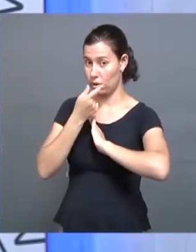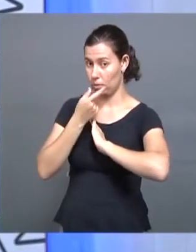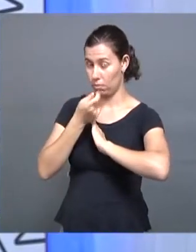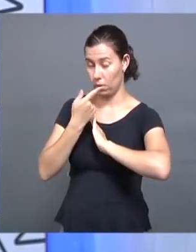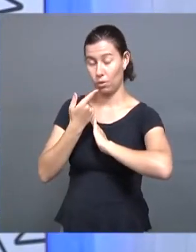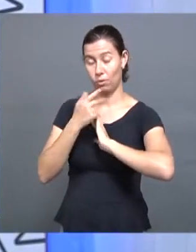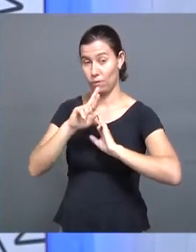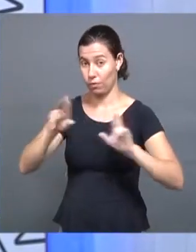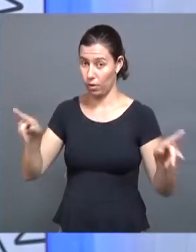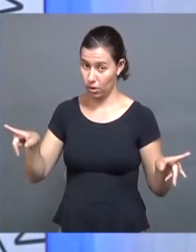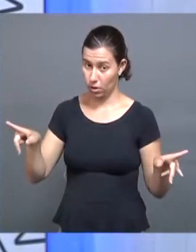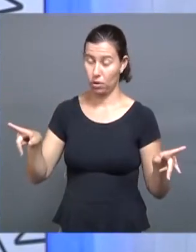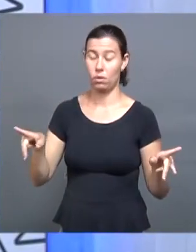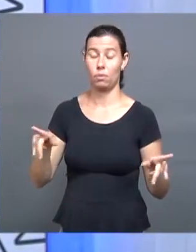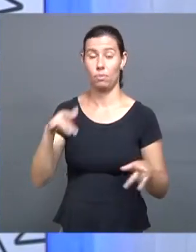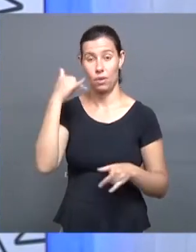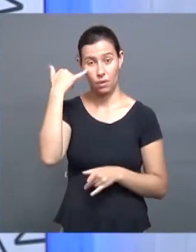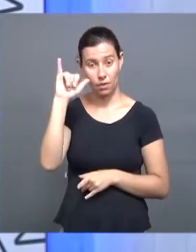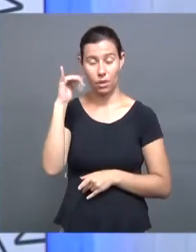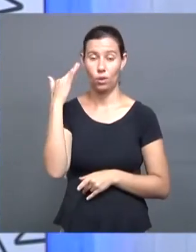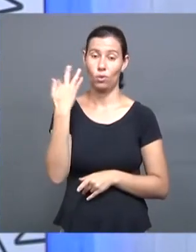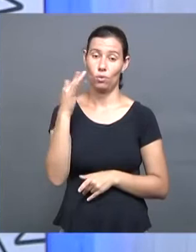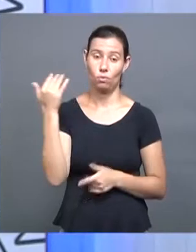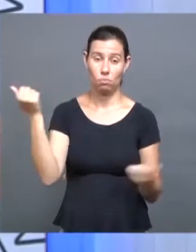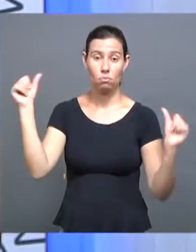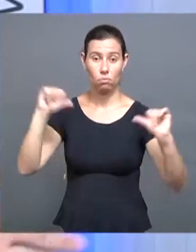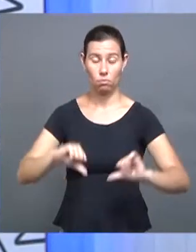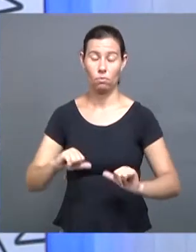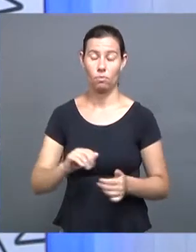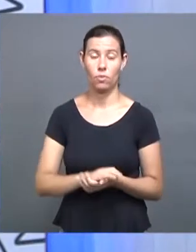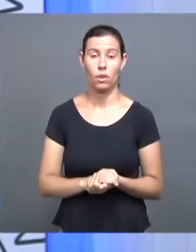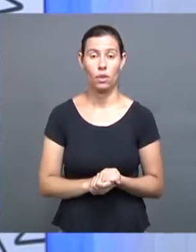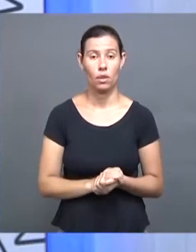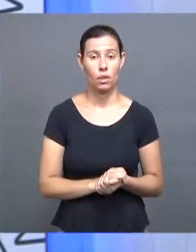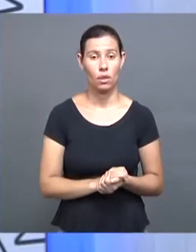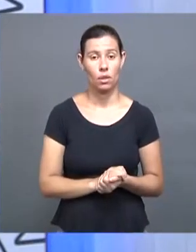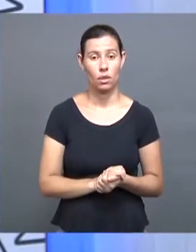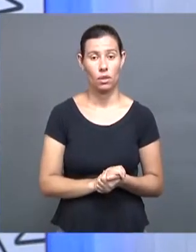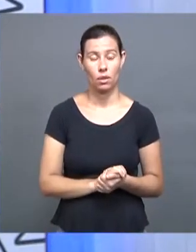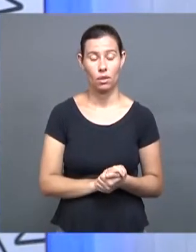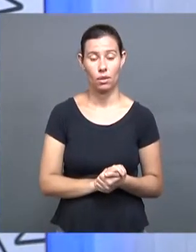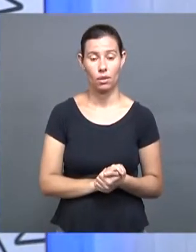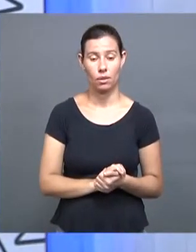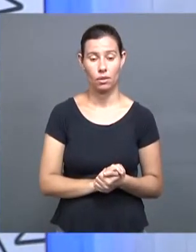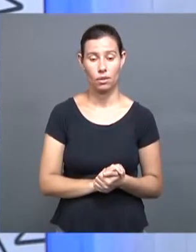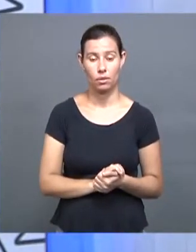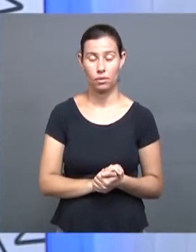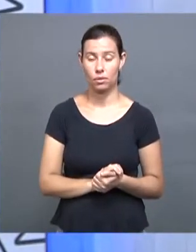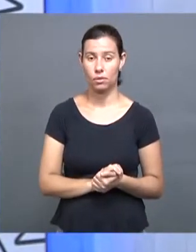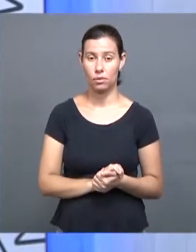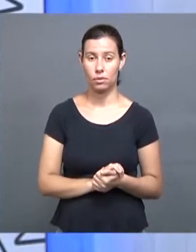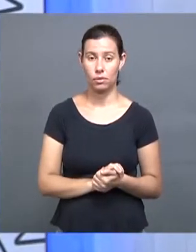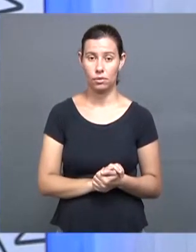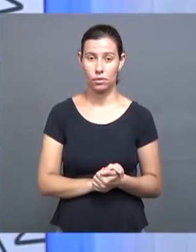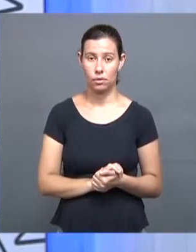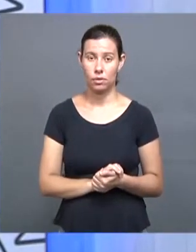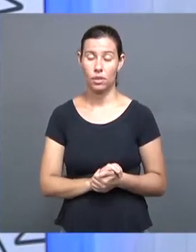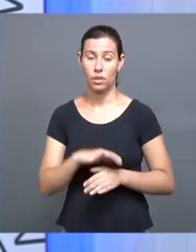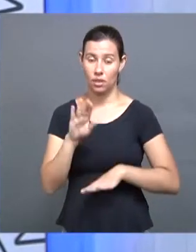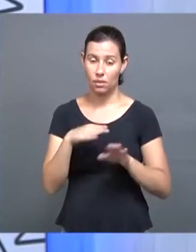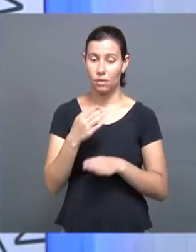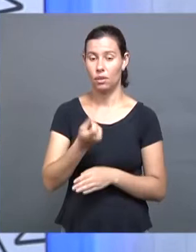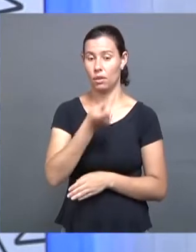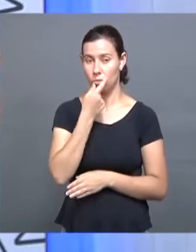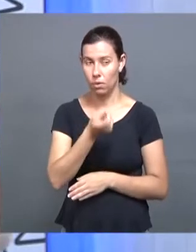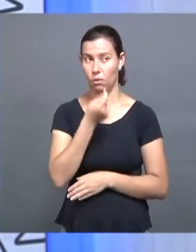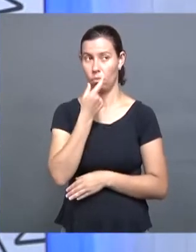ela evitar de estar piorando ou ser uma causa por si só da dor de cabeça, seria abuso de